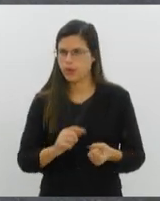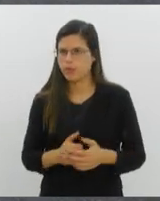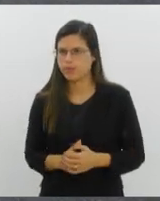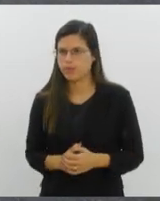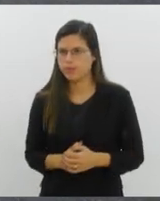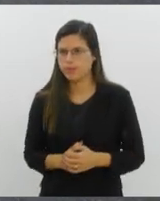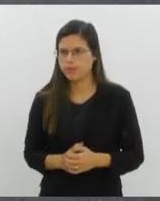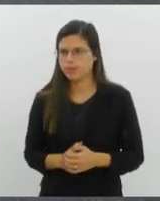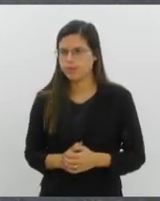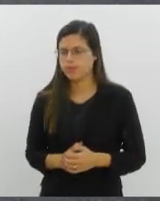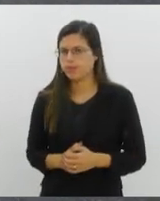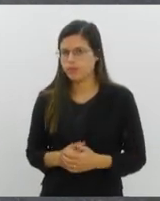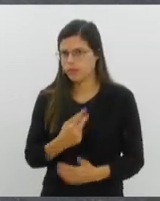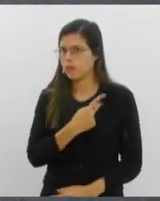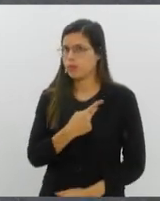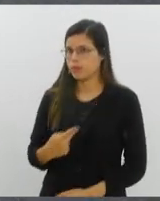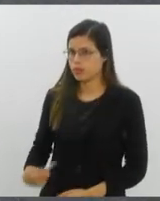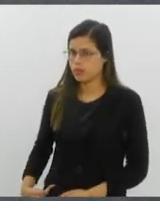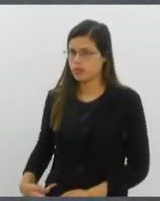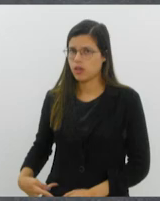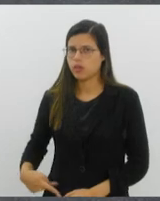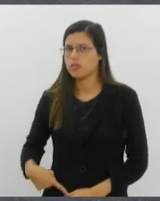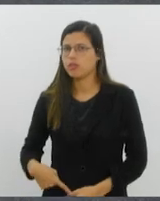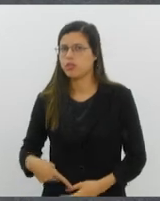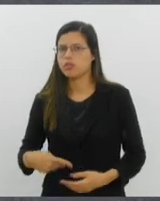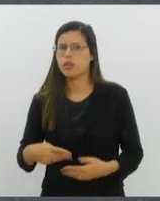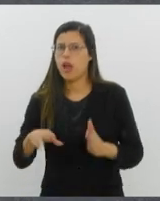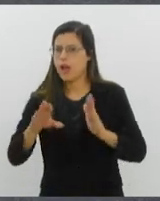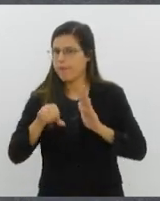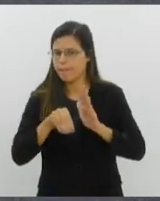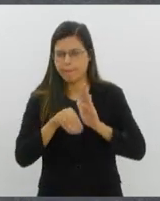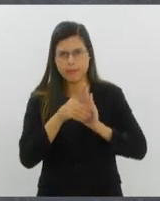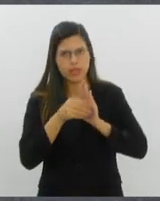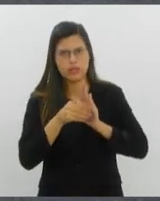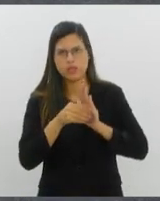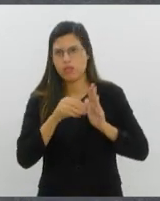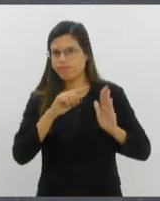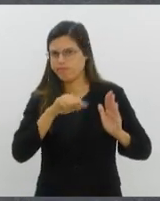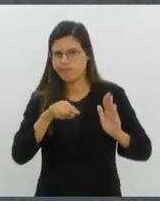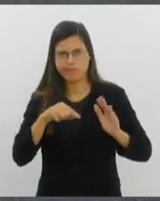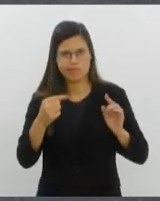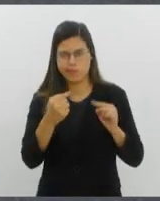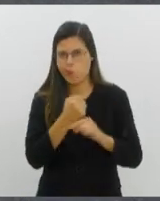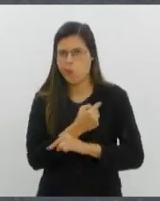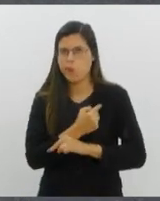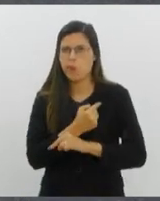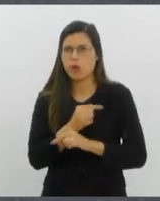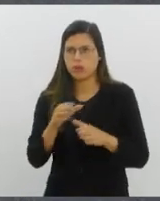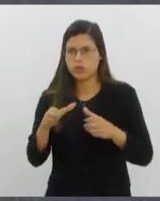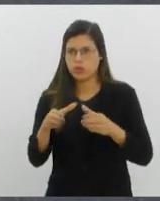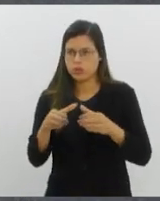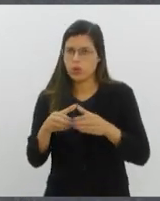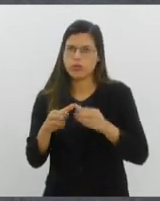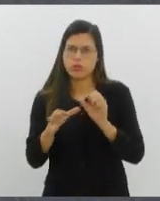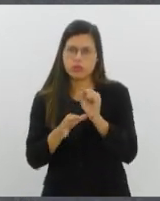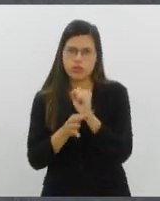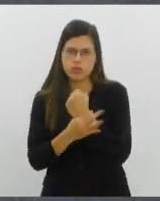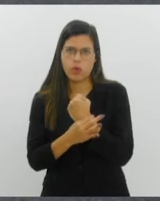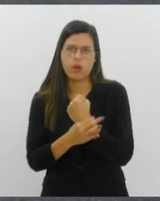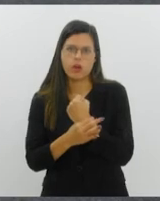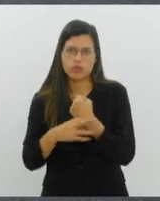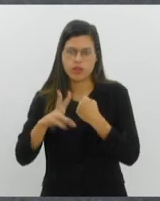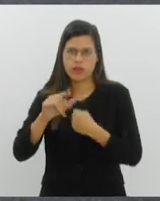senhor presidente, pela rejeição da emenda da Comissão de Segurança que vai ser votada agora.